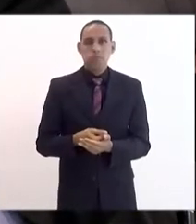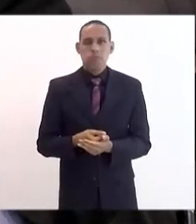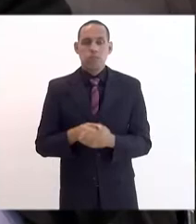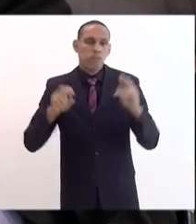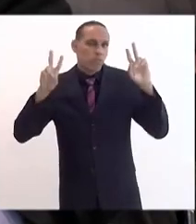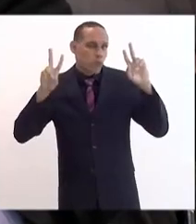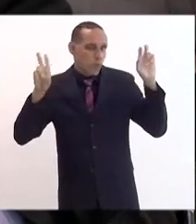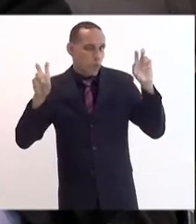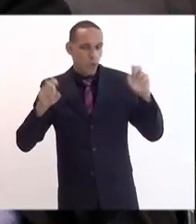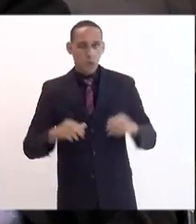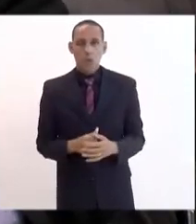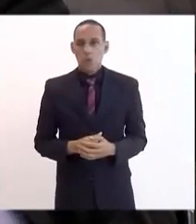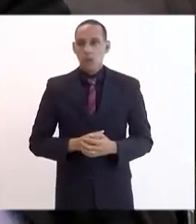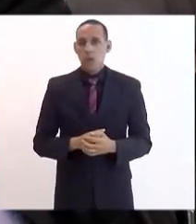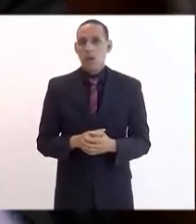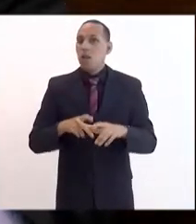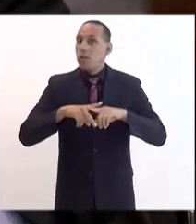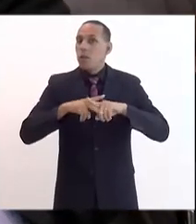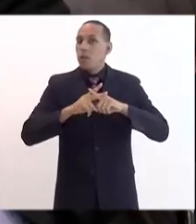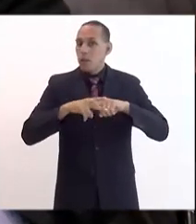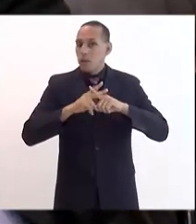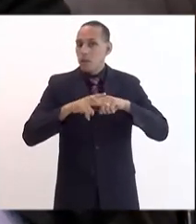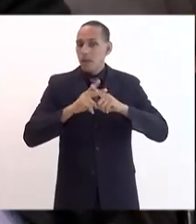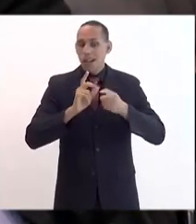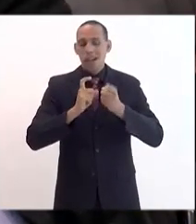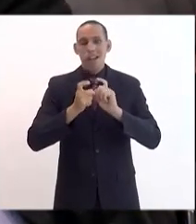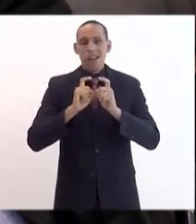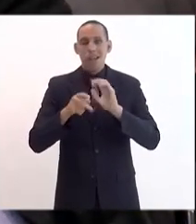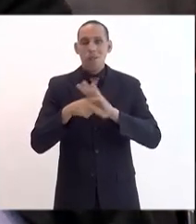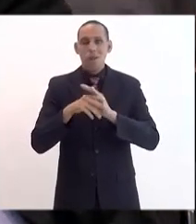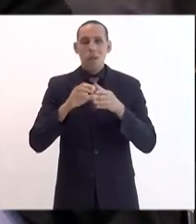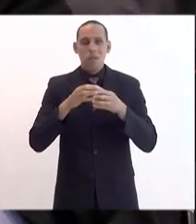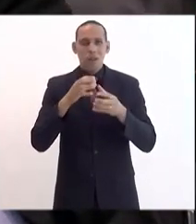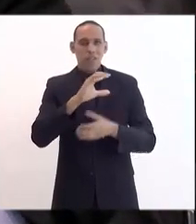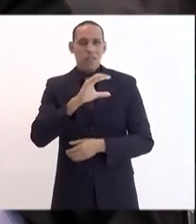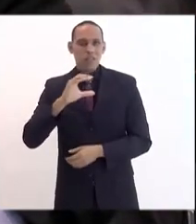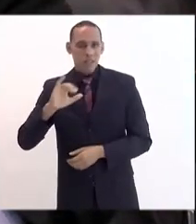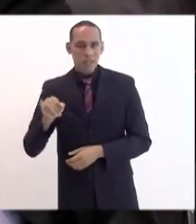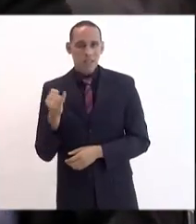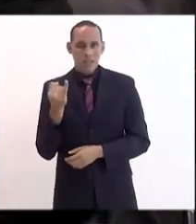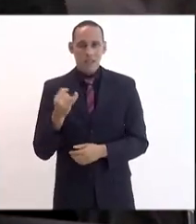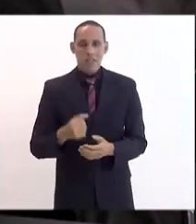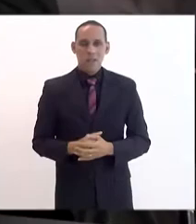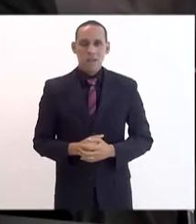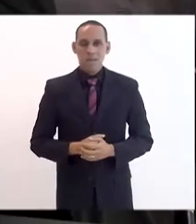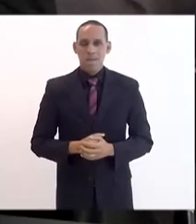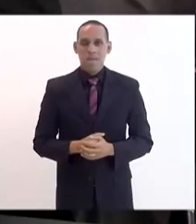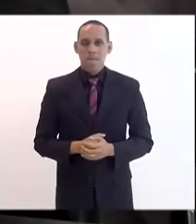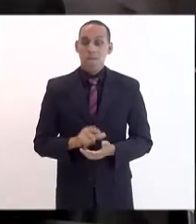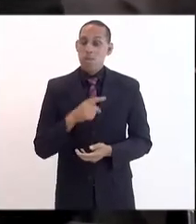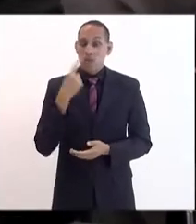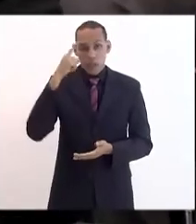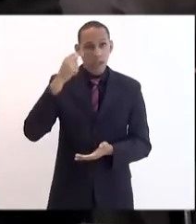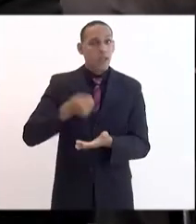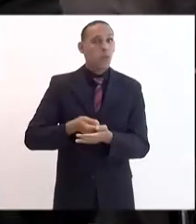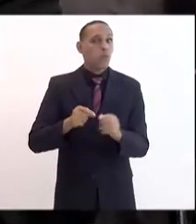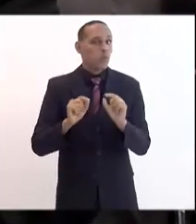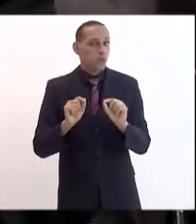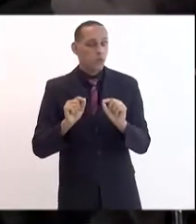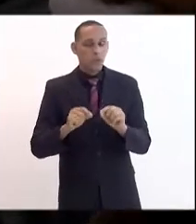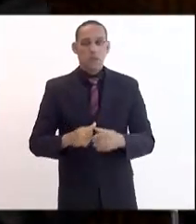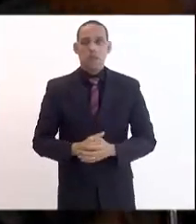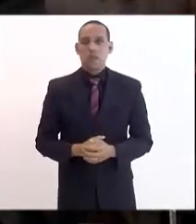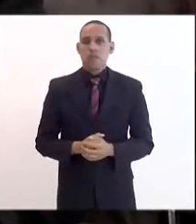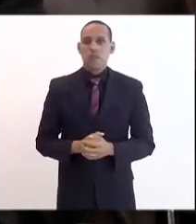sobre o funcionamento das reuniões da CCJ. Né? E na nossa deliberação,